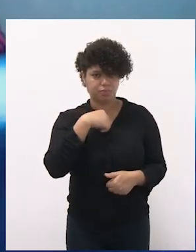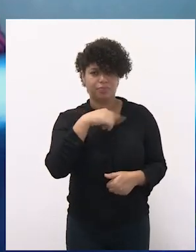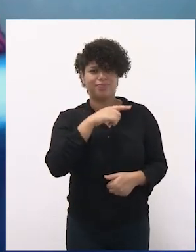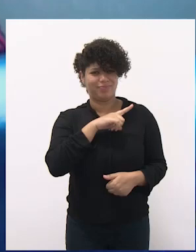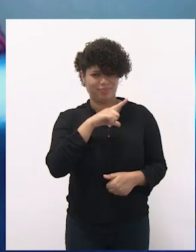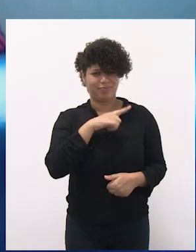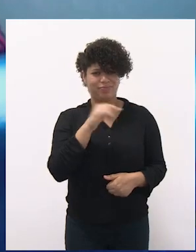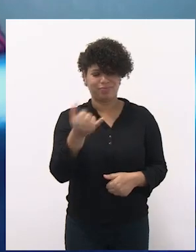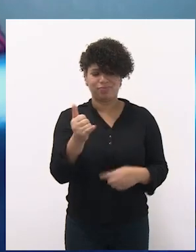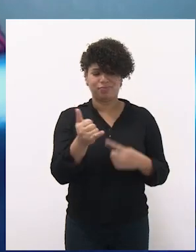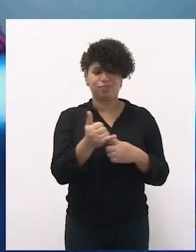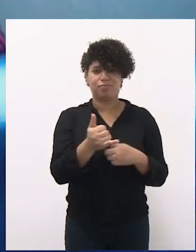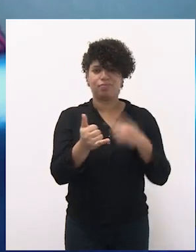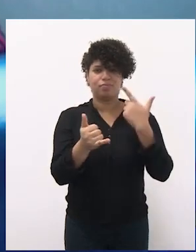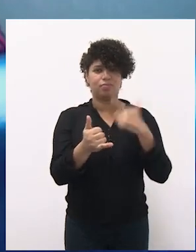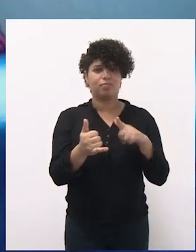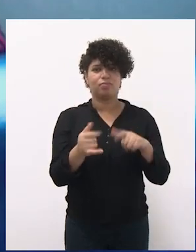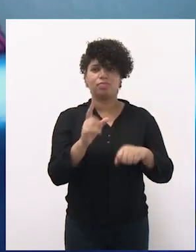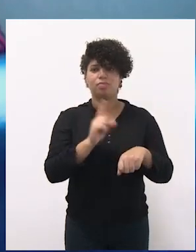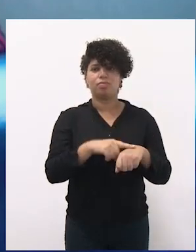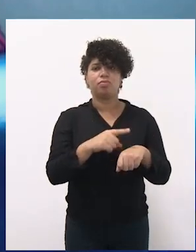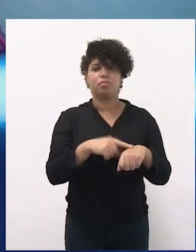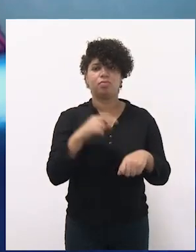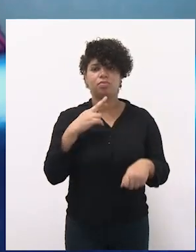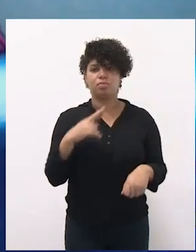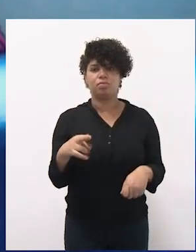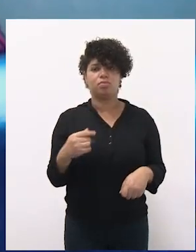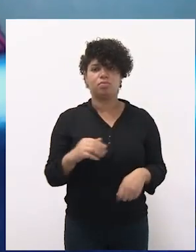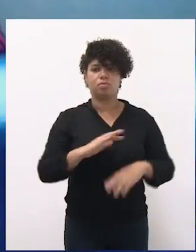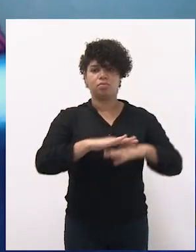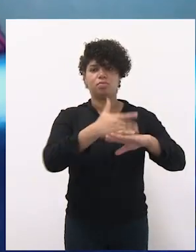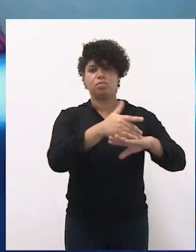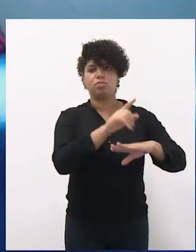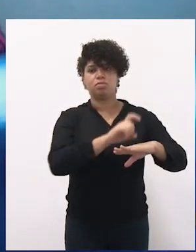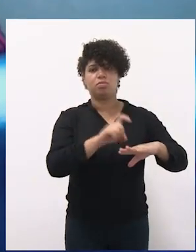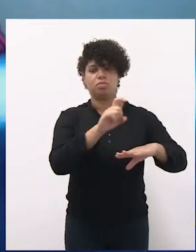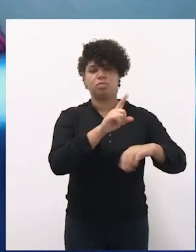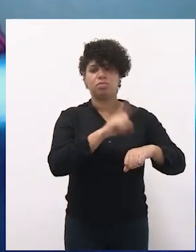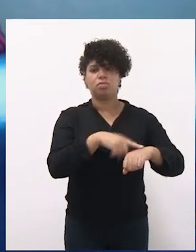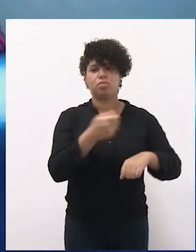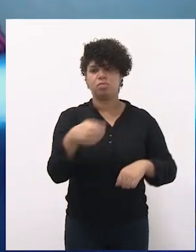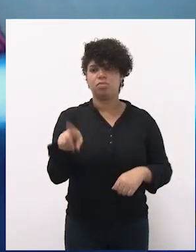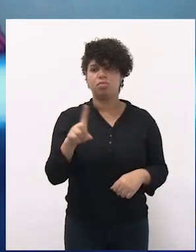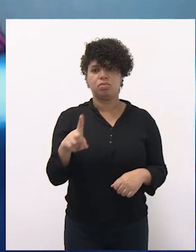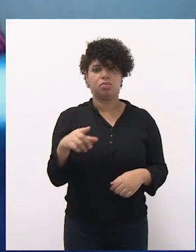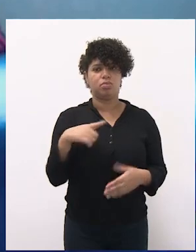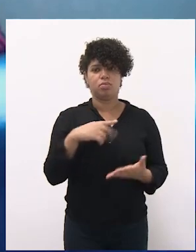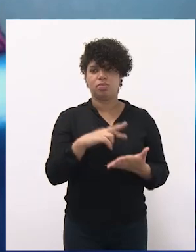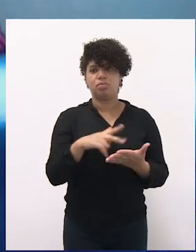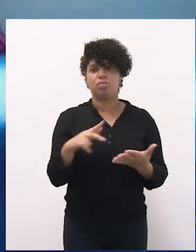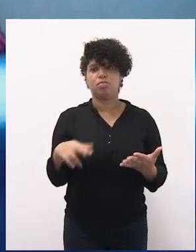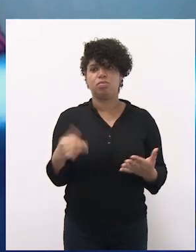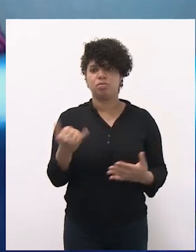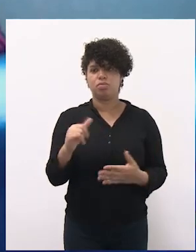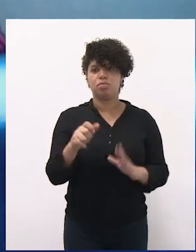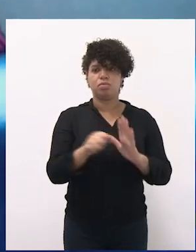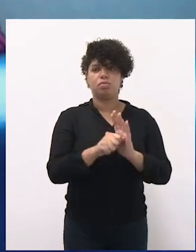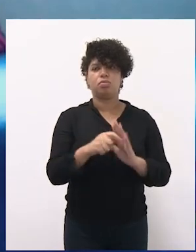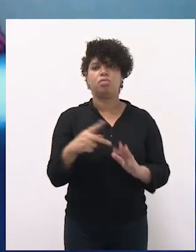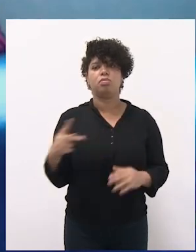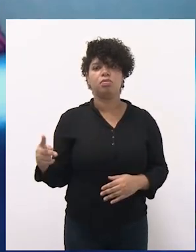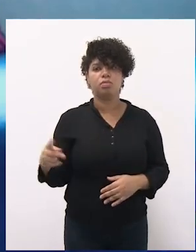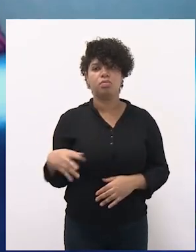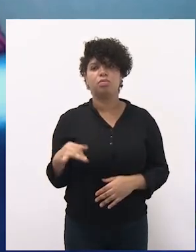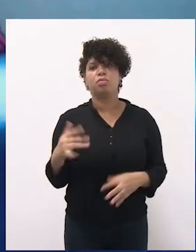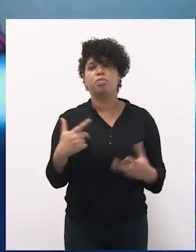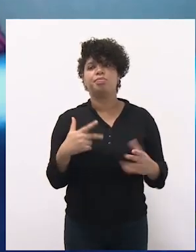das coisas eu consigo resolver pelo celular, eu não preciso nem mais do computador, assim, eu resolvo muita coisa no aplicativo. Se eu quero